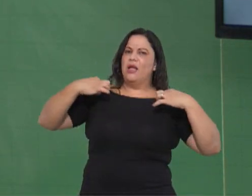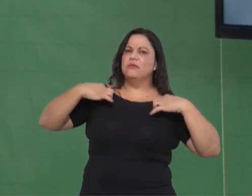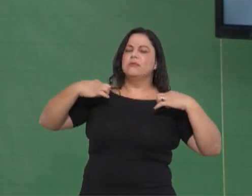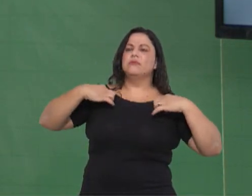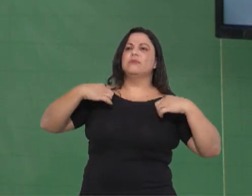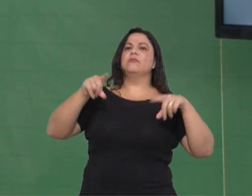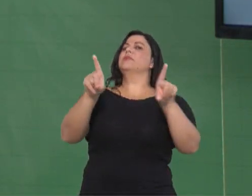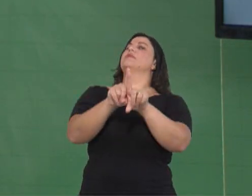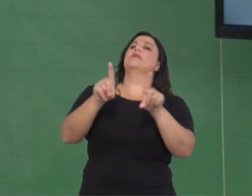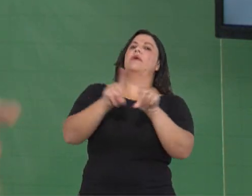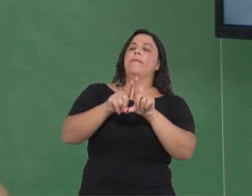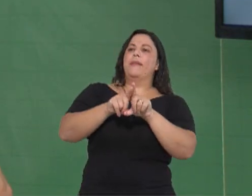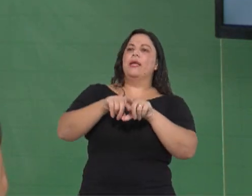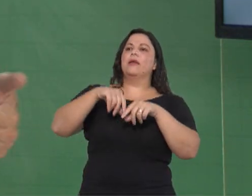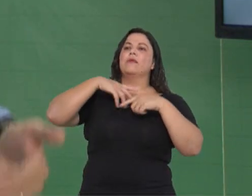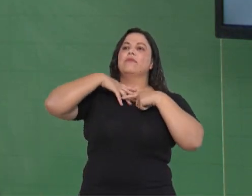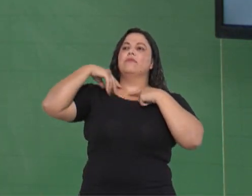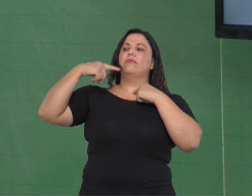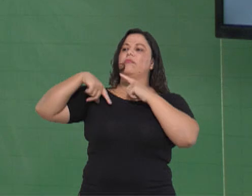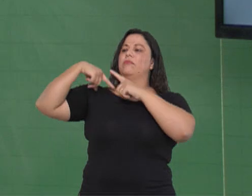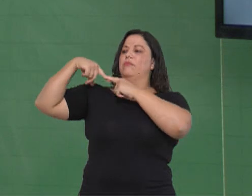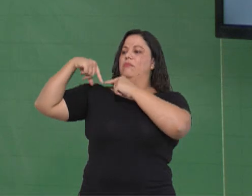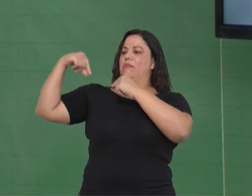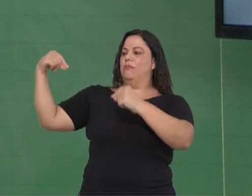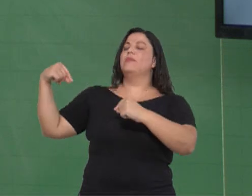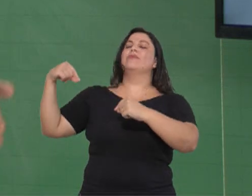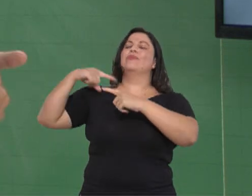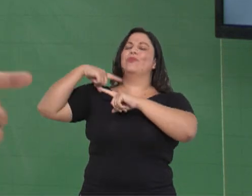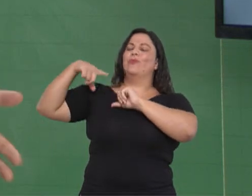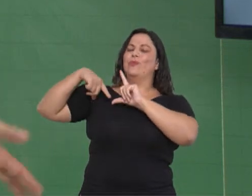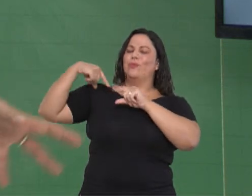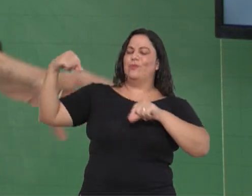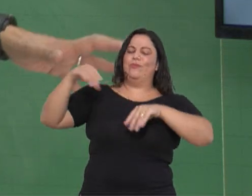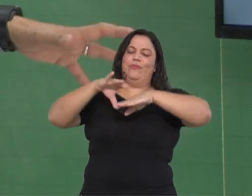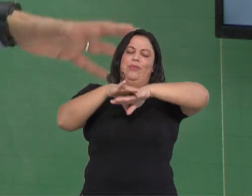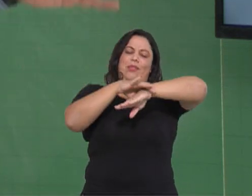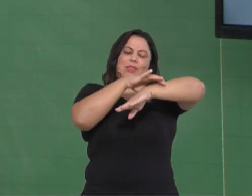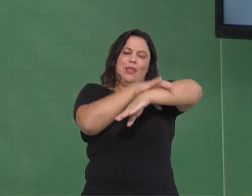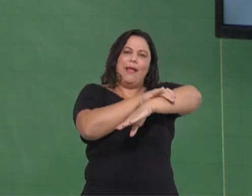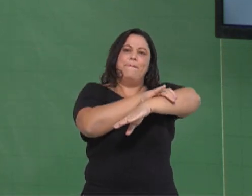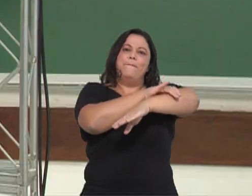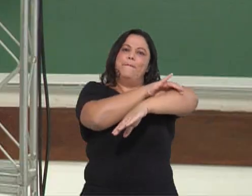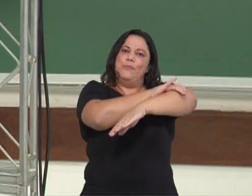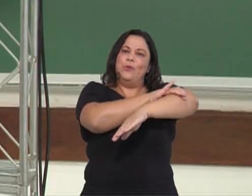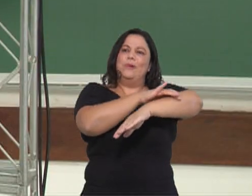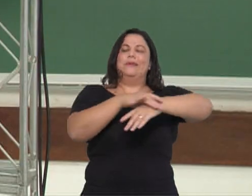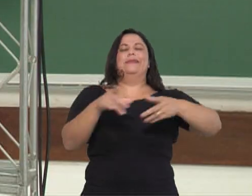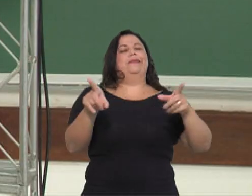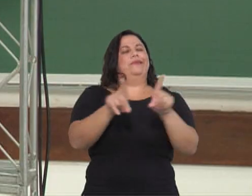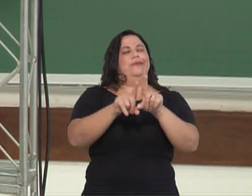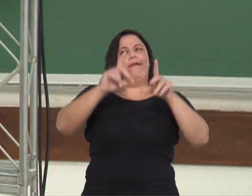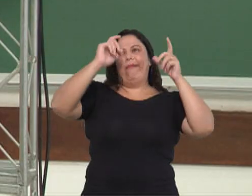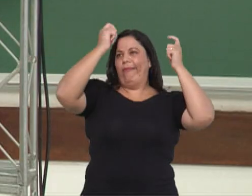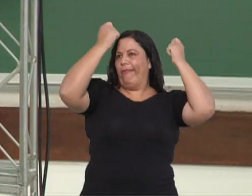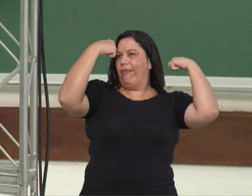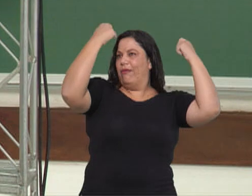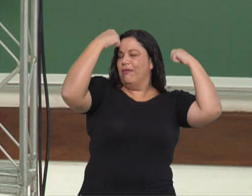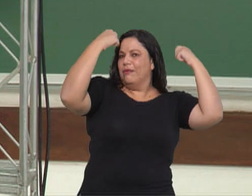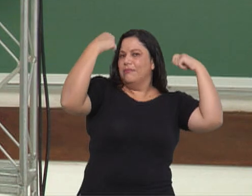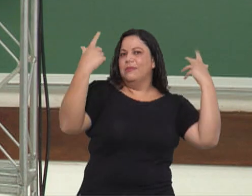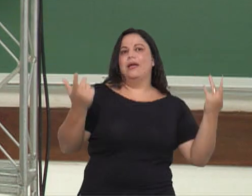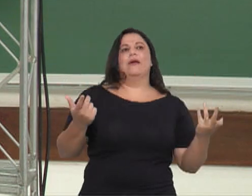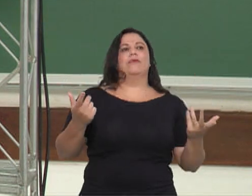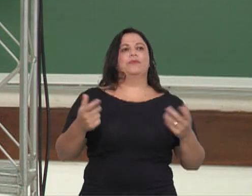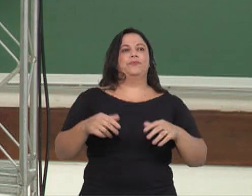pilcha, o lenço no pescoço, o chapéu, a bombacha, a bota. E aí, em cada extremidade fica um